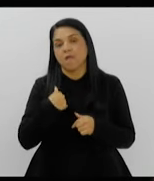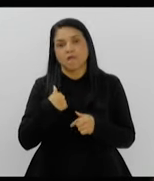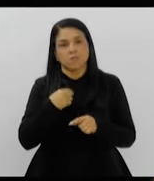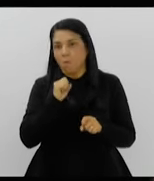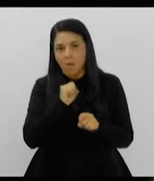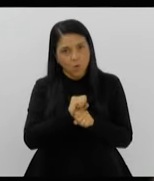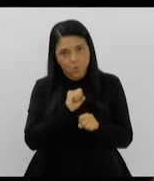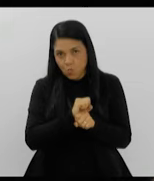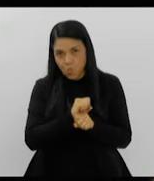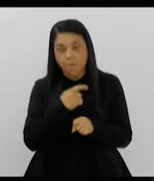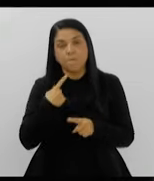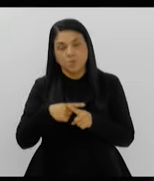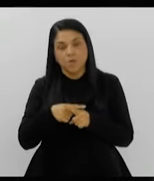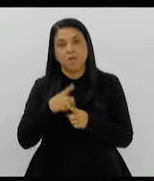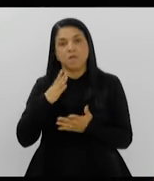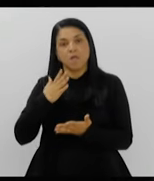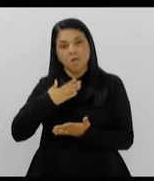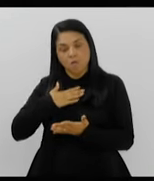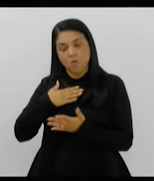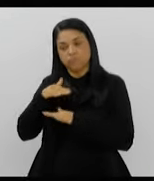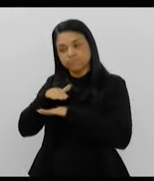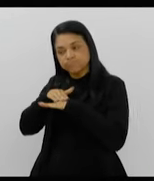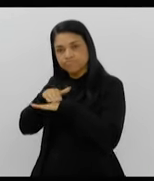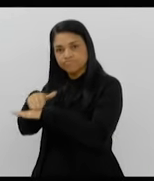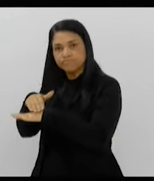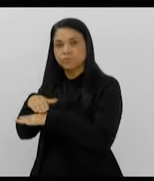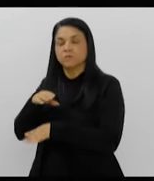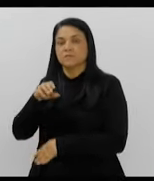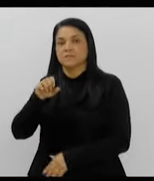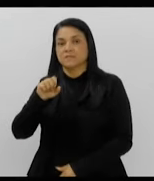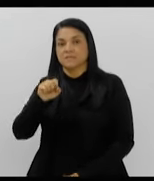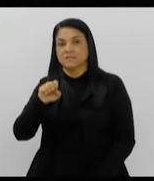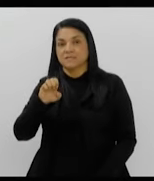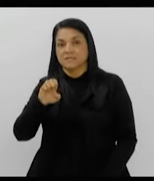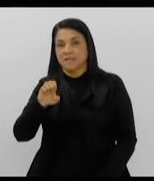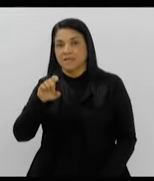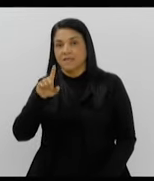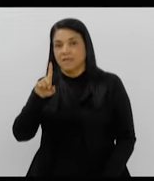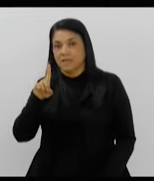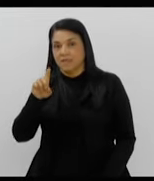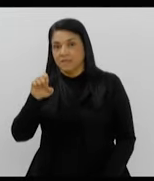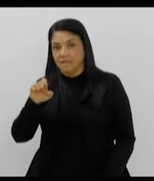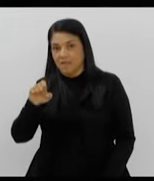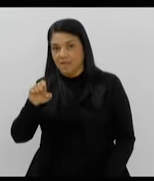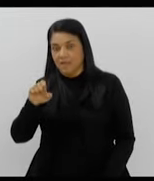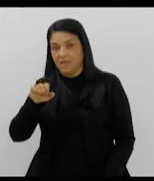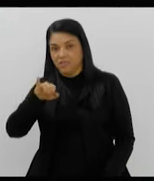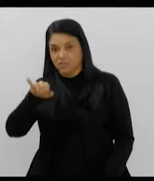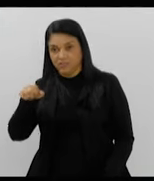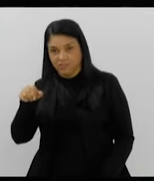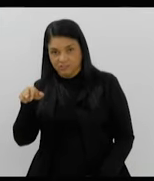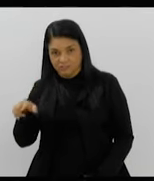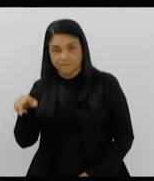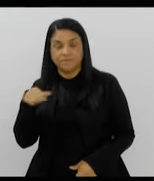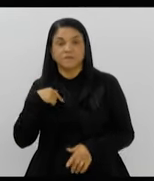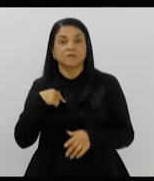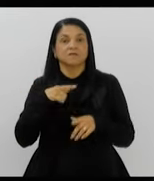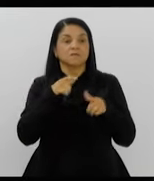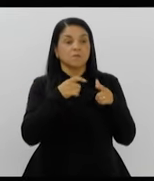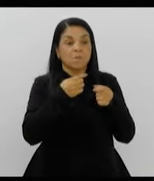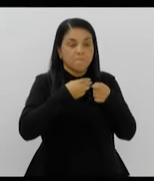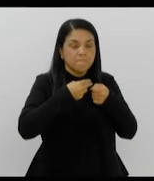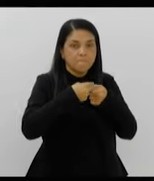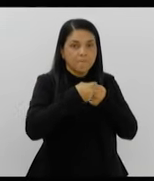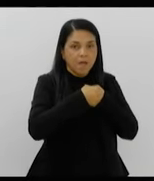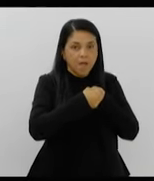Polo CEDERGE local, os cursos estão sendo ministrados, então, lá no bairro Jacuecanga,